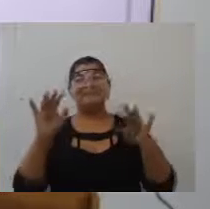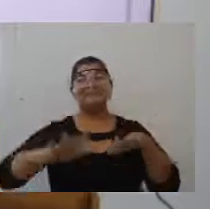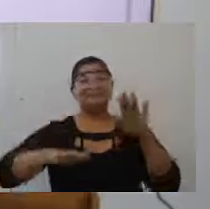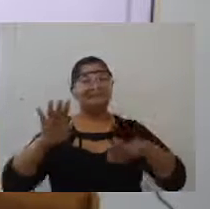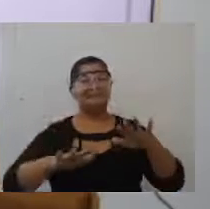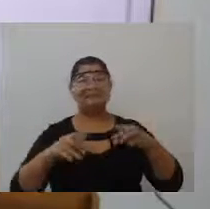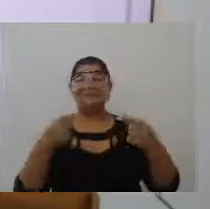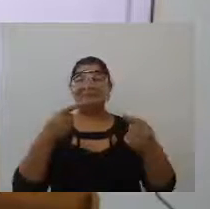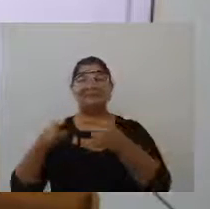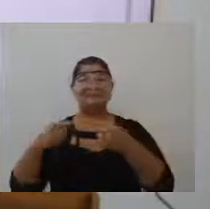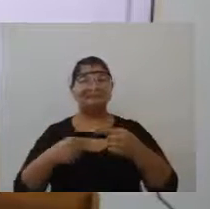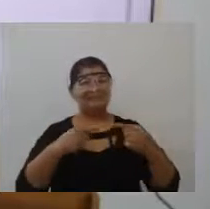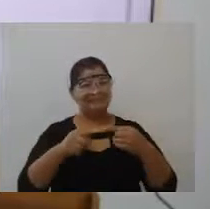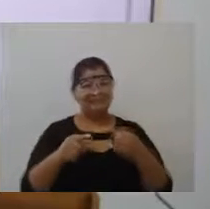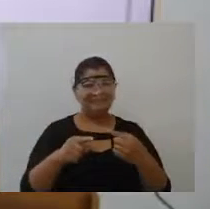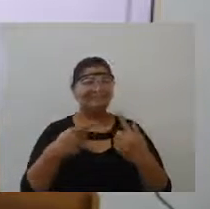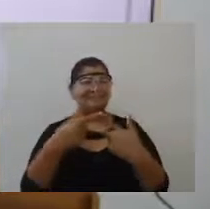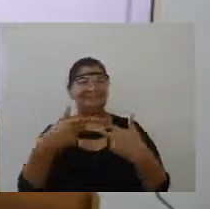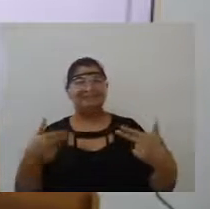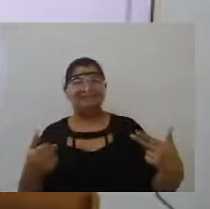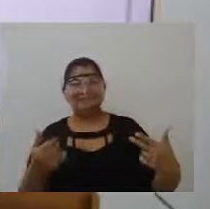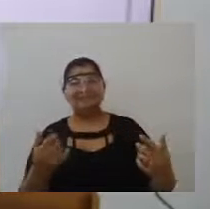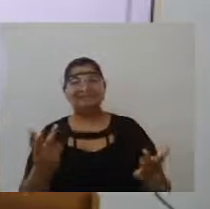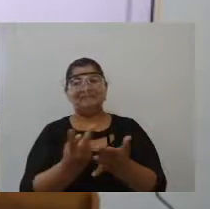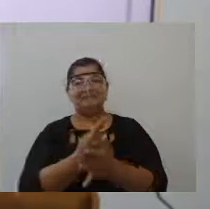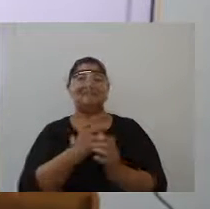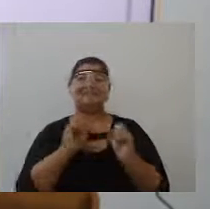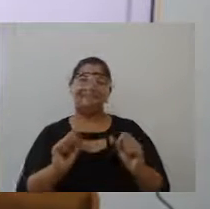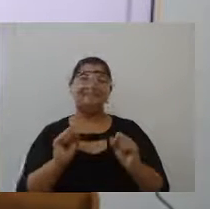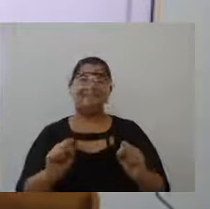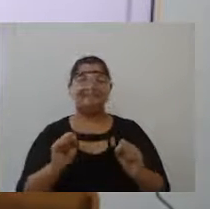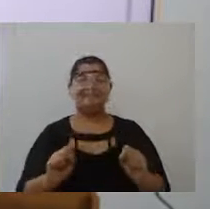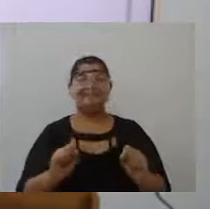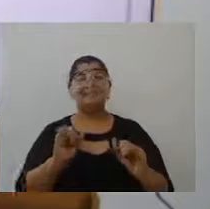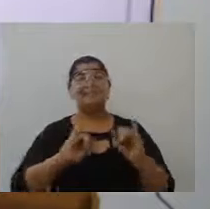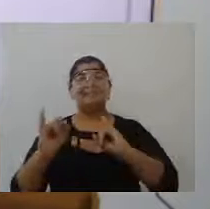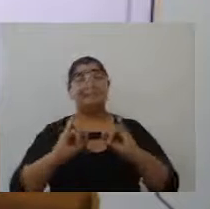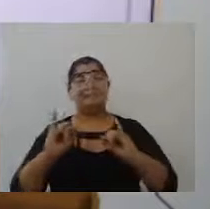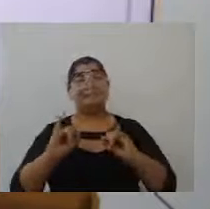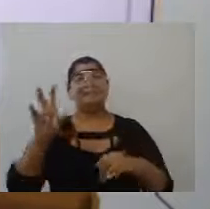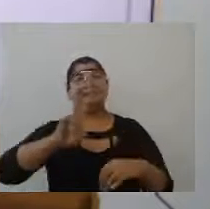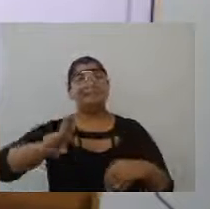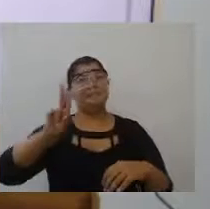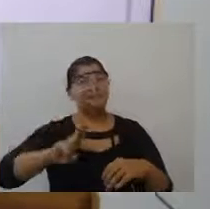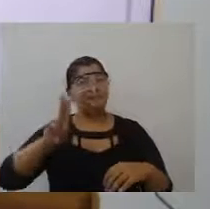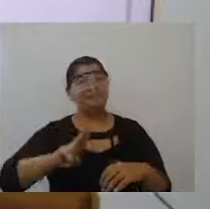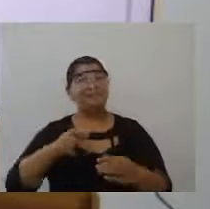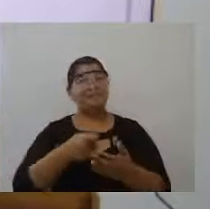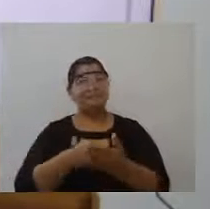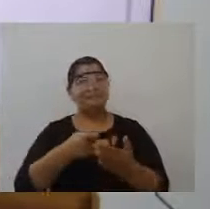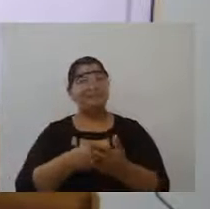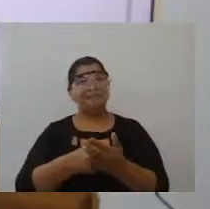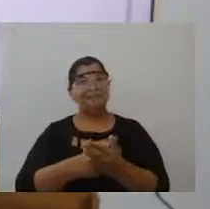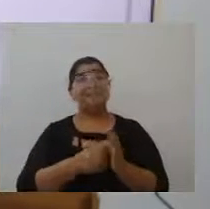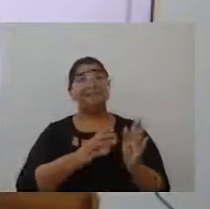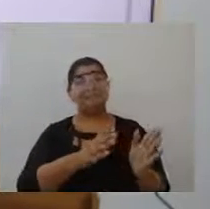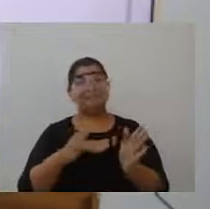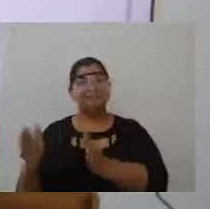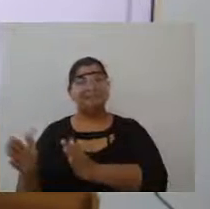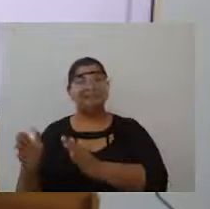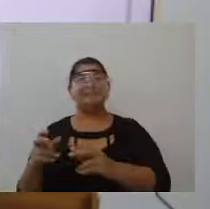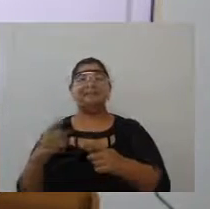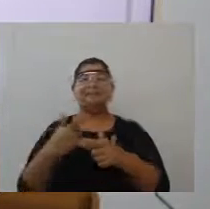não respondem muito bem às necessidades. E vocês sabem que a internet está sendo muito exigida nesses dias.